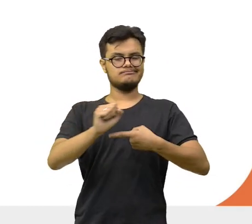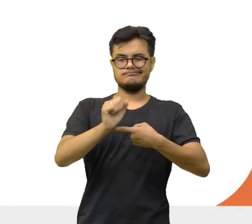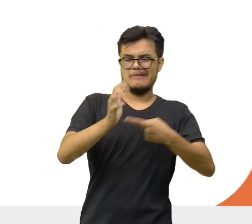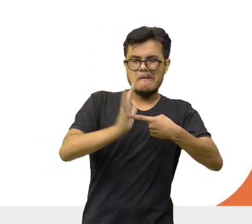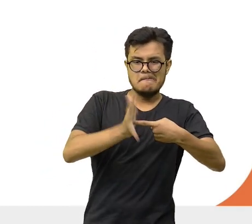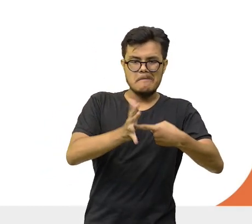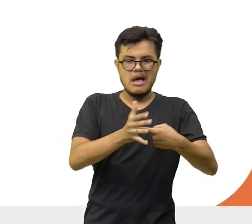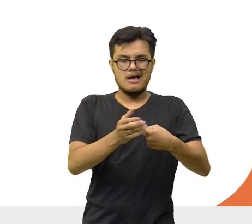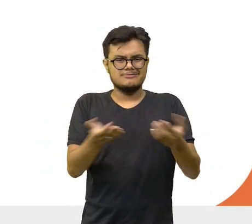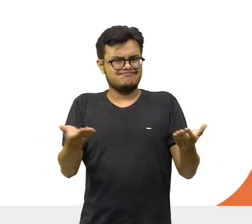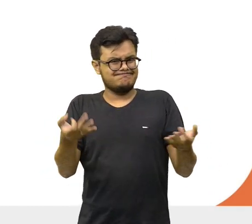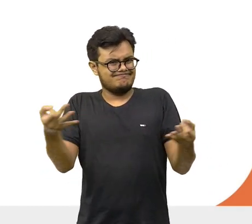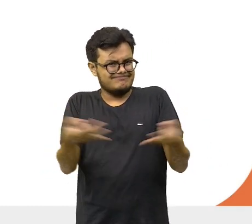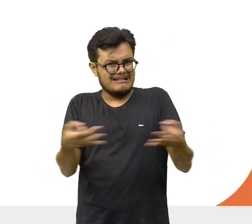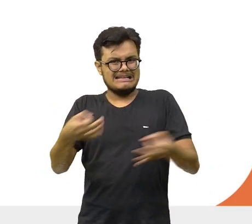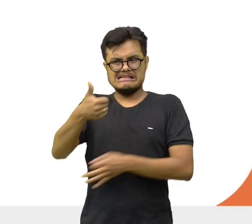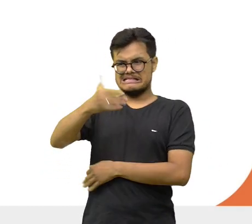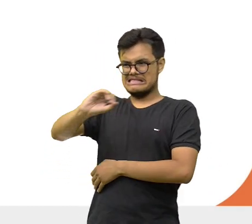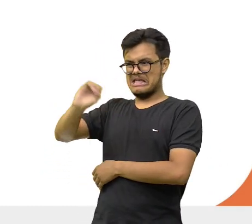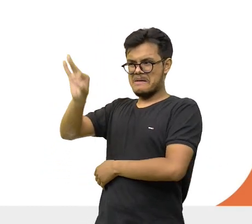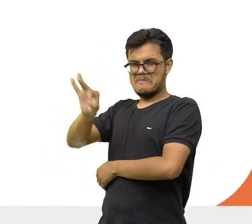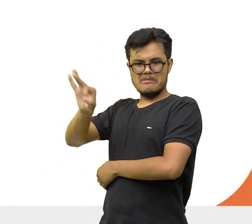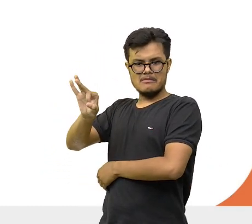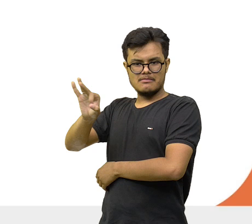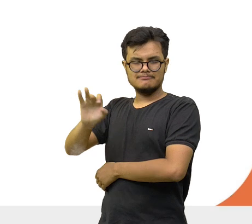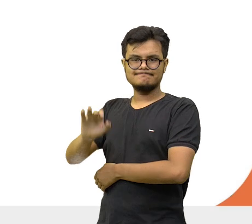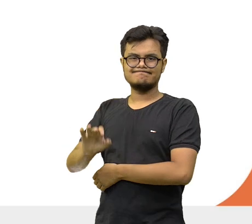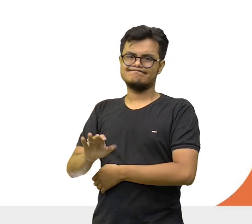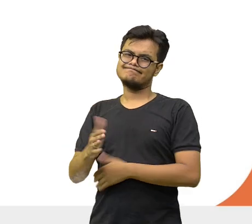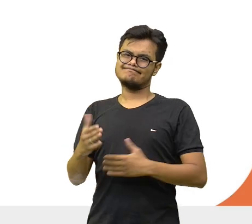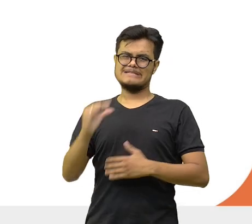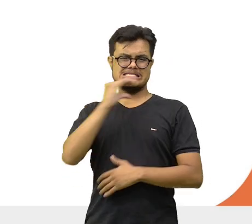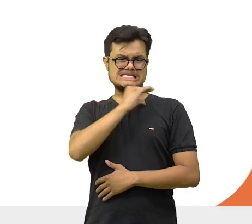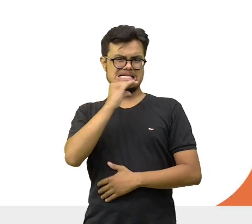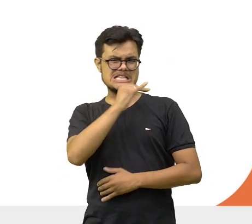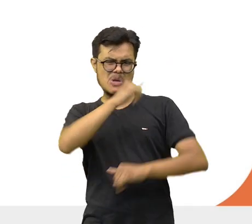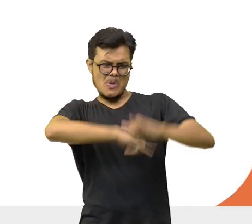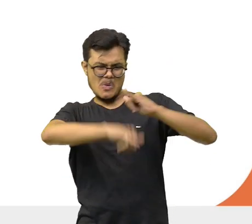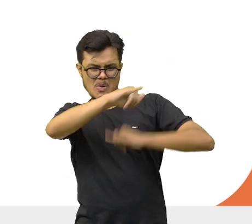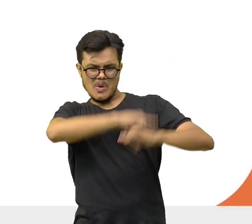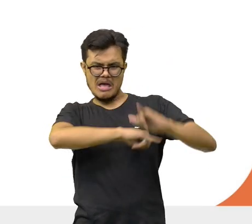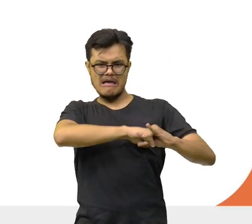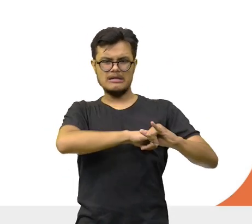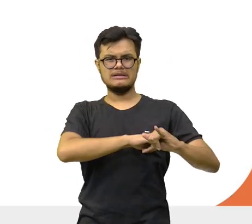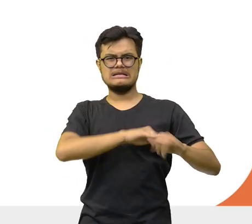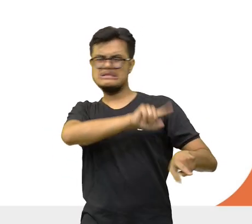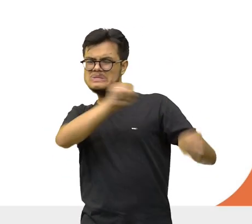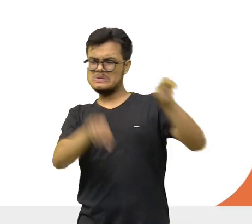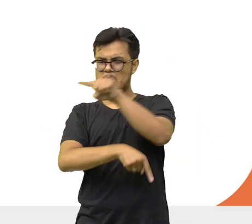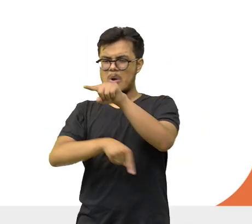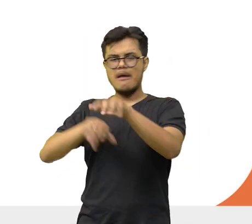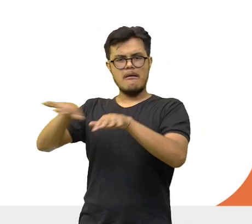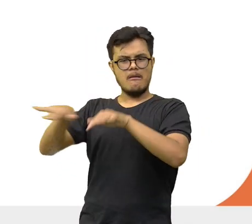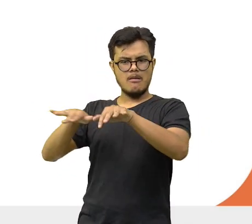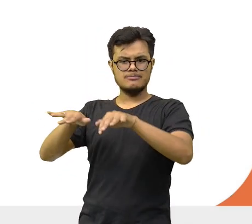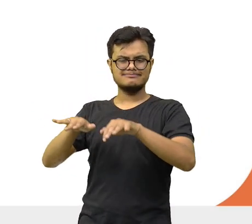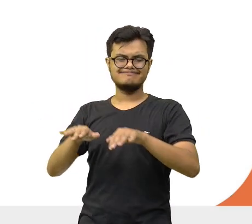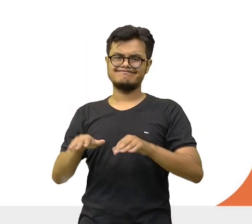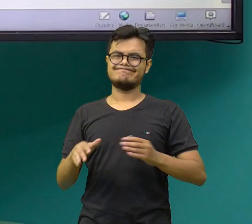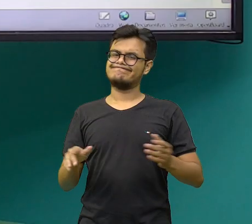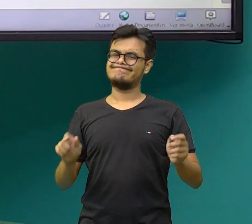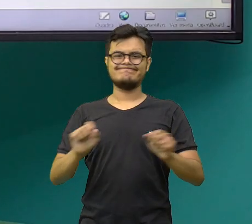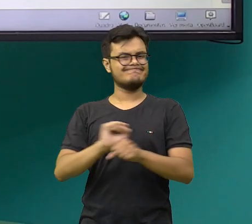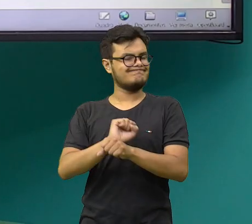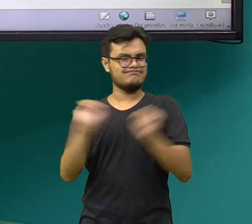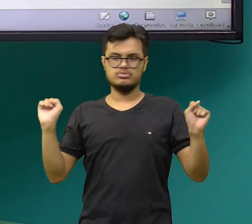térmica operando em ciclos cujo único efeito seja retirar calor de uma fonte e convertê-la integralmente em